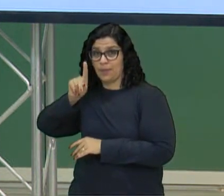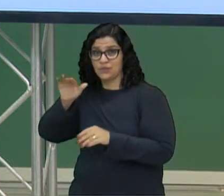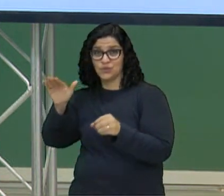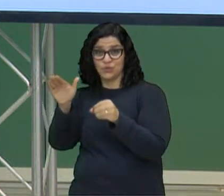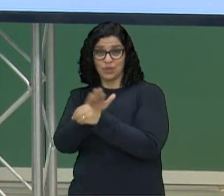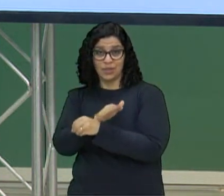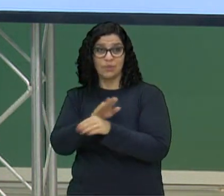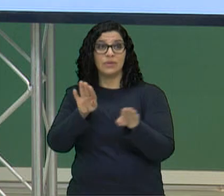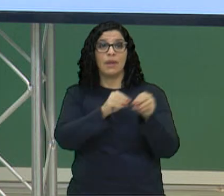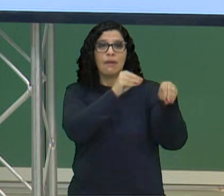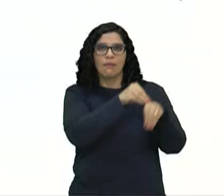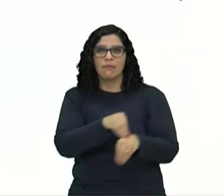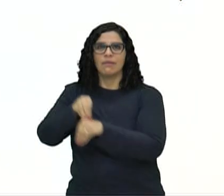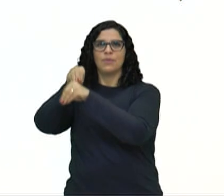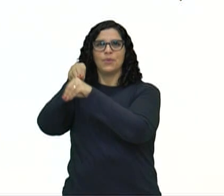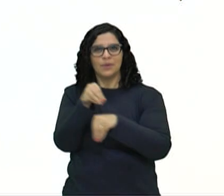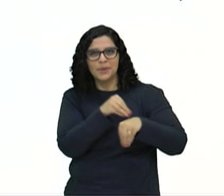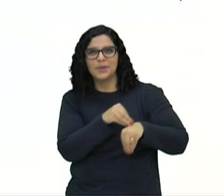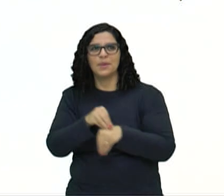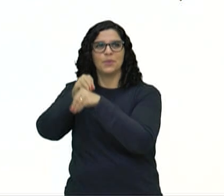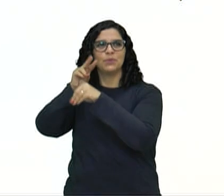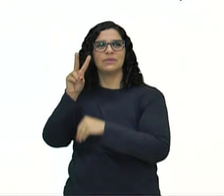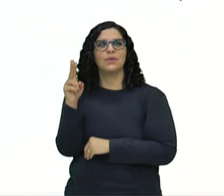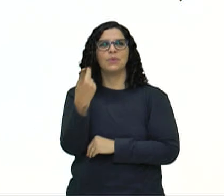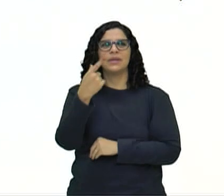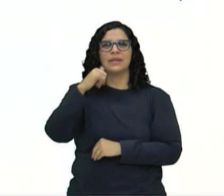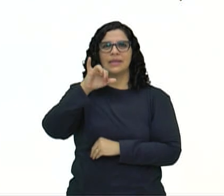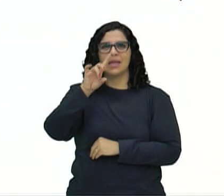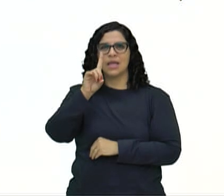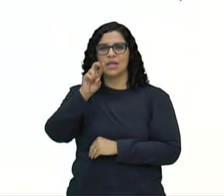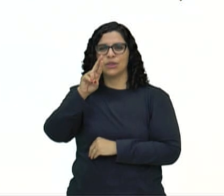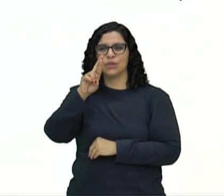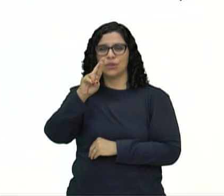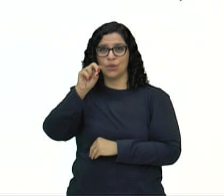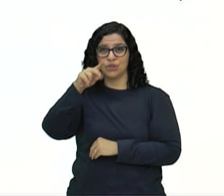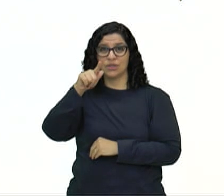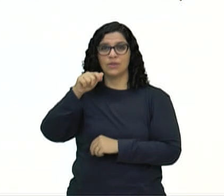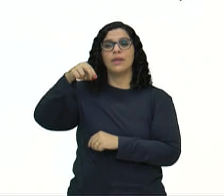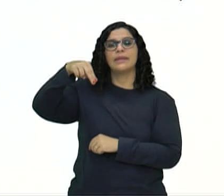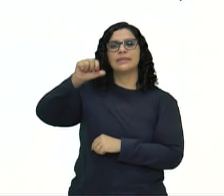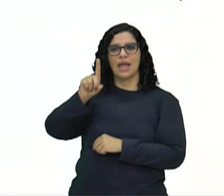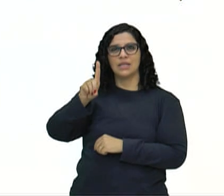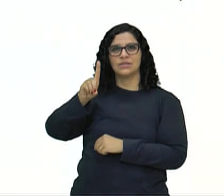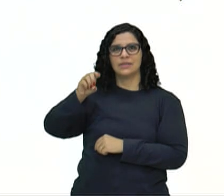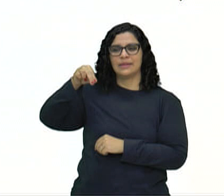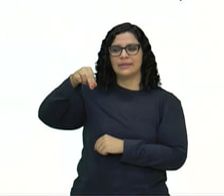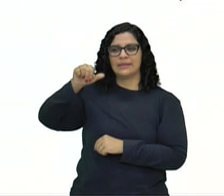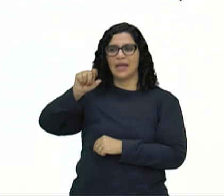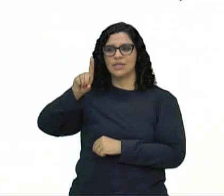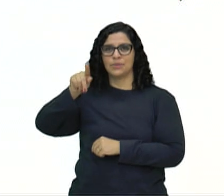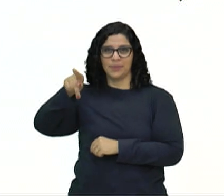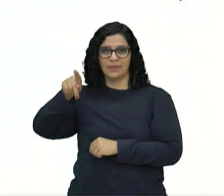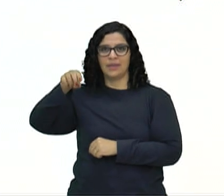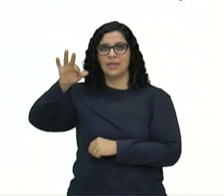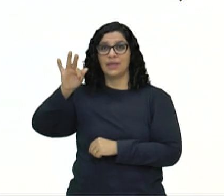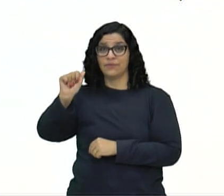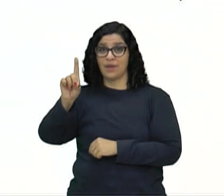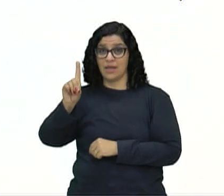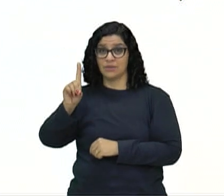pode ficar solto, tem que ser levado para o lugar correto. Quem faz isso? NAD, NADP e FAD. 3 tipos